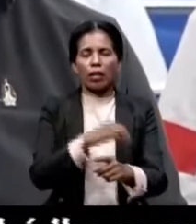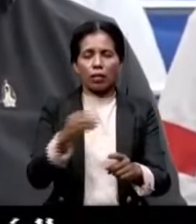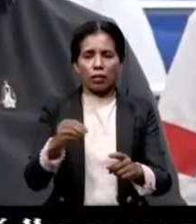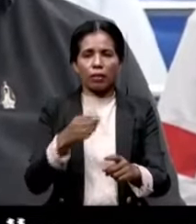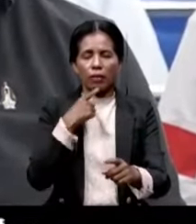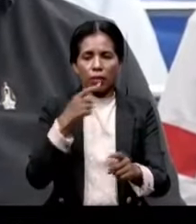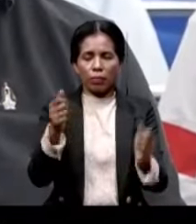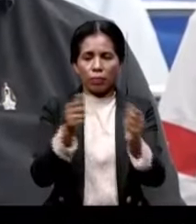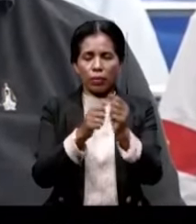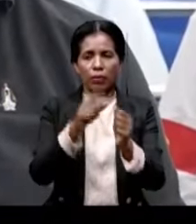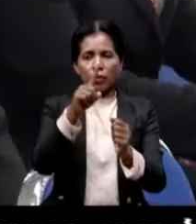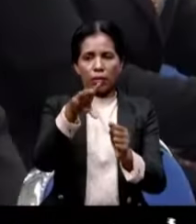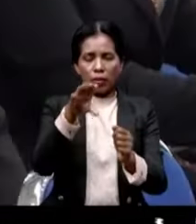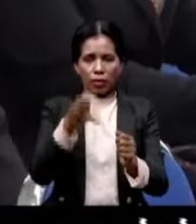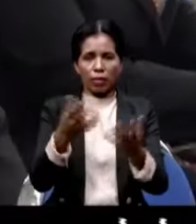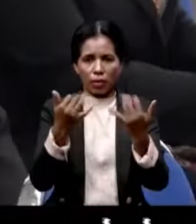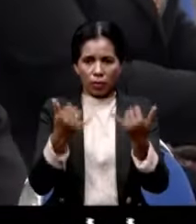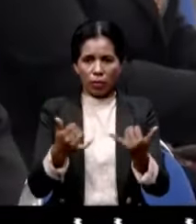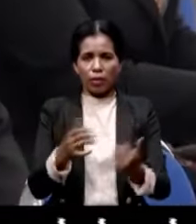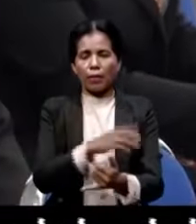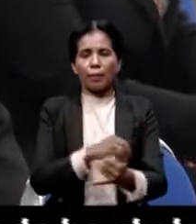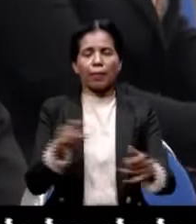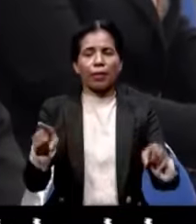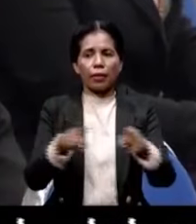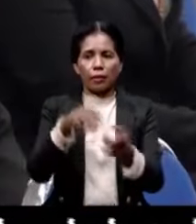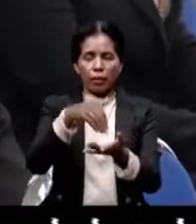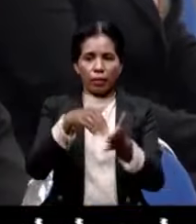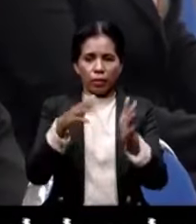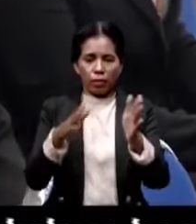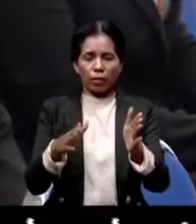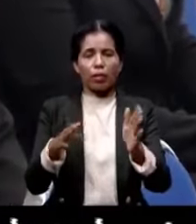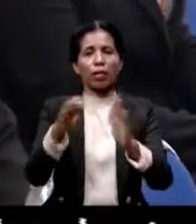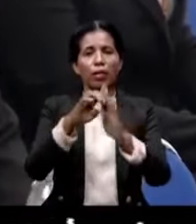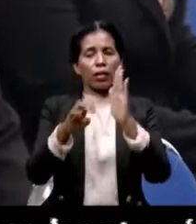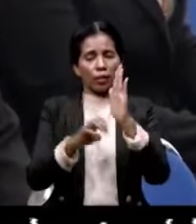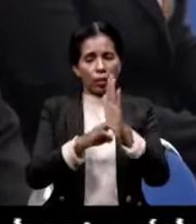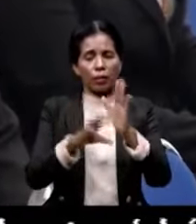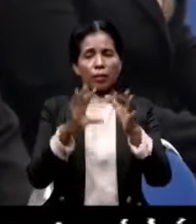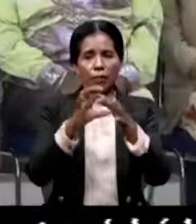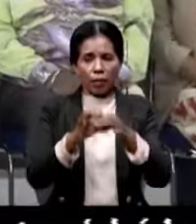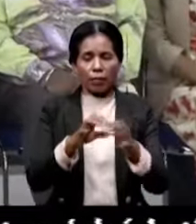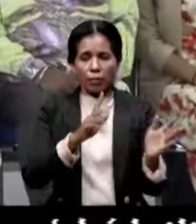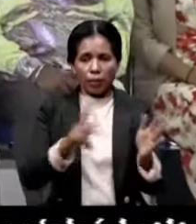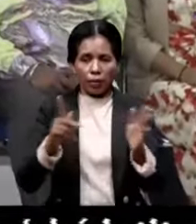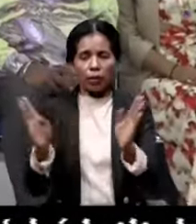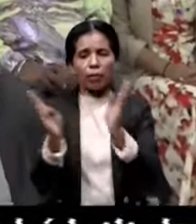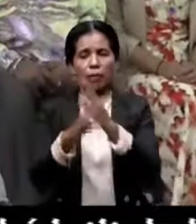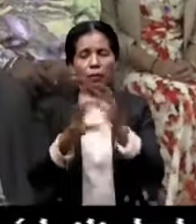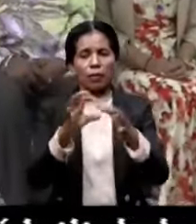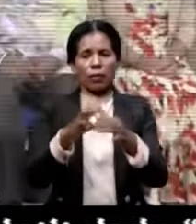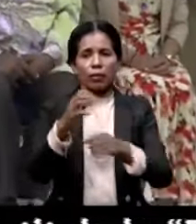ASEAN hamutuk atusida. Dadaune Timor-Leste o estatuto no dar estado membro observador, no tuir plano Timor-Leste se sei membro pleno